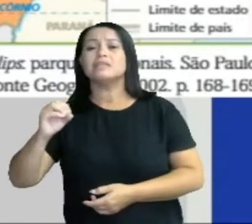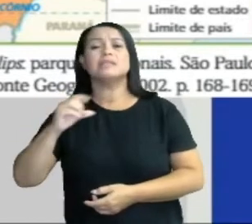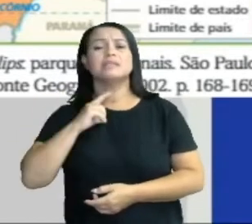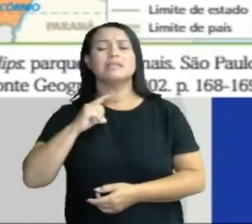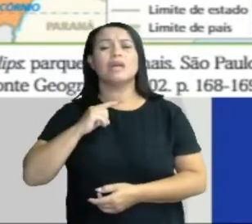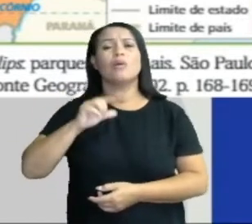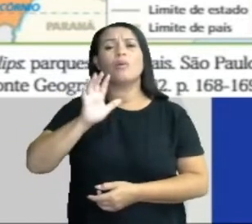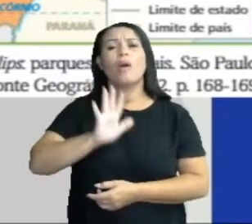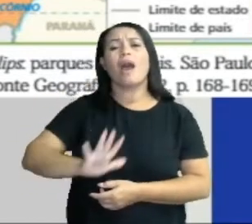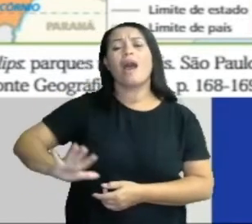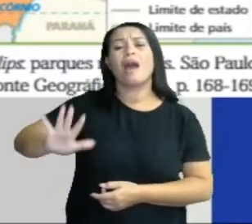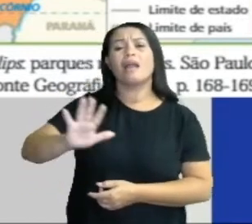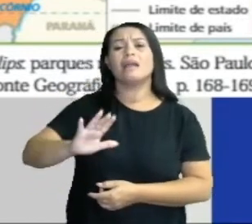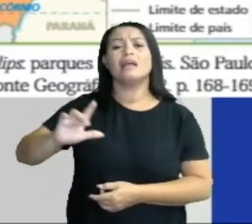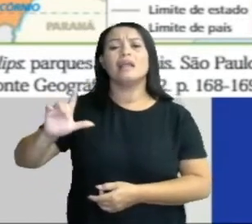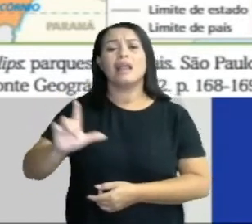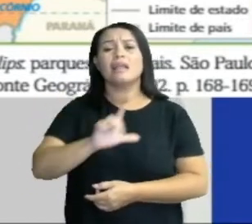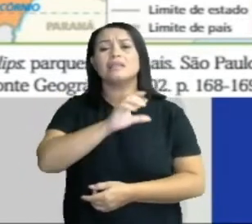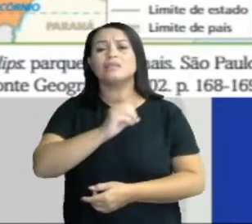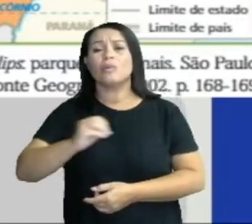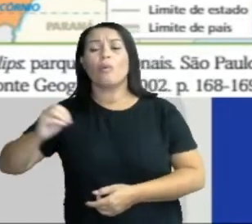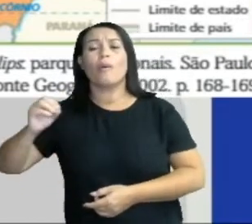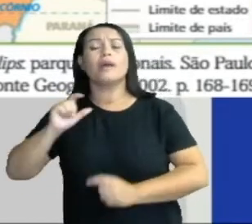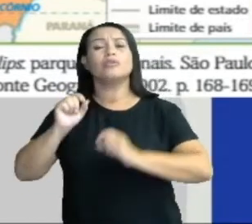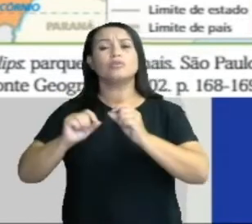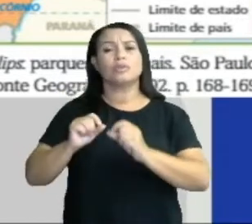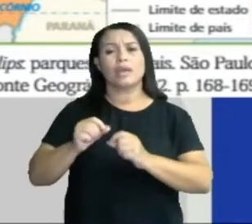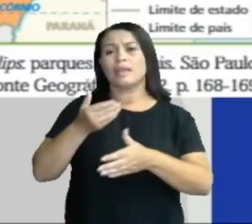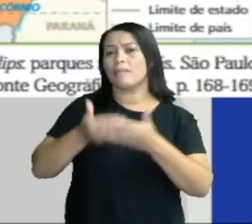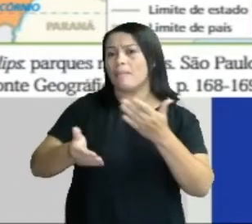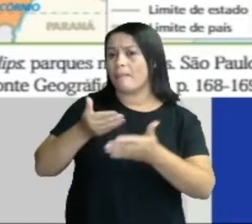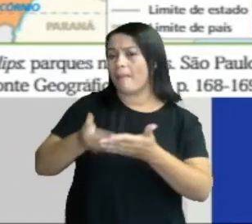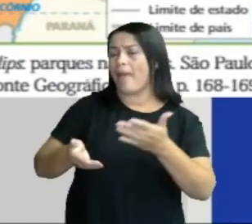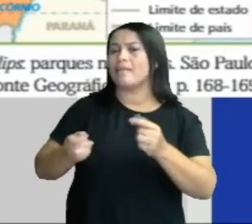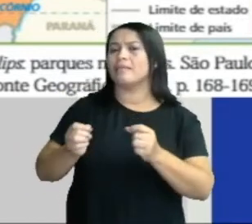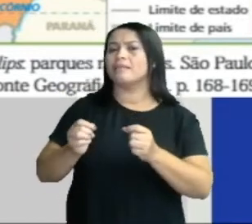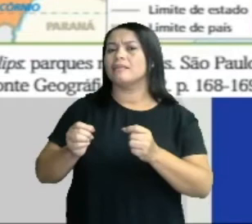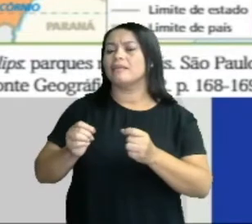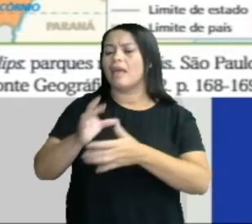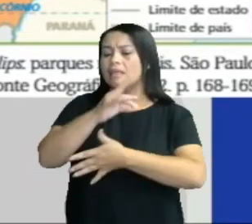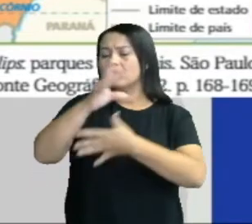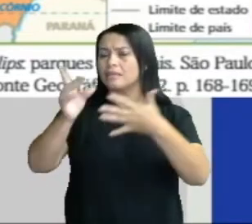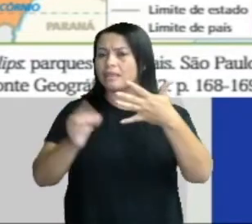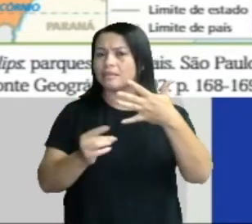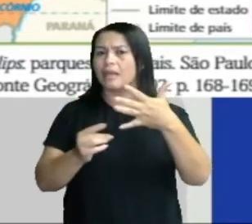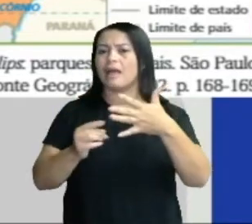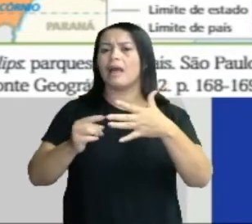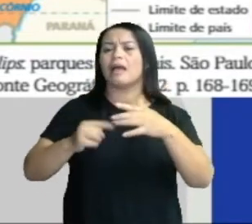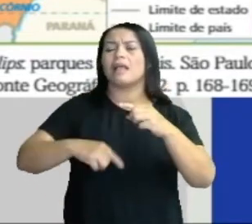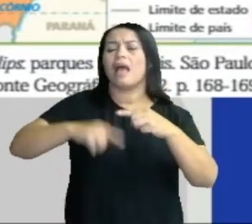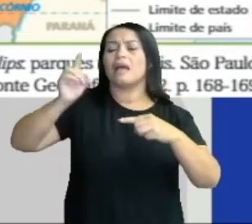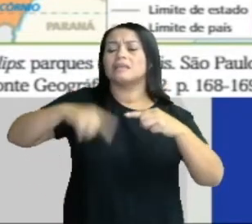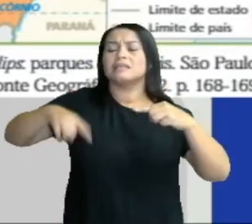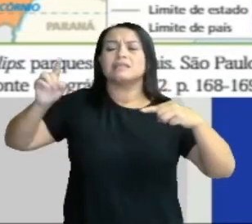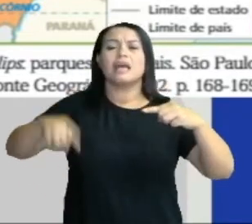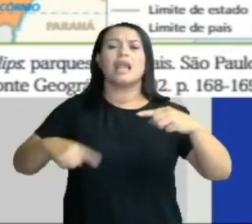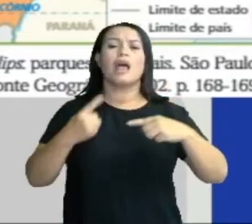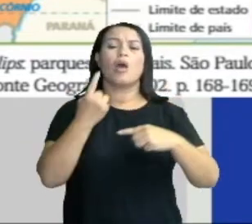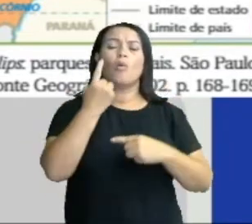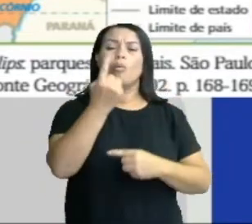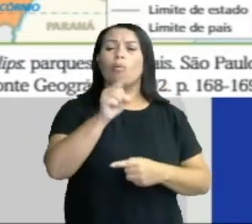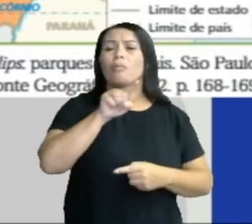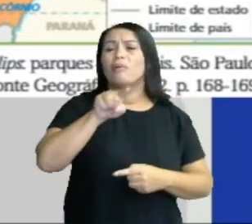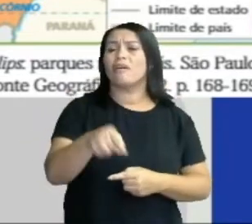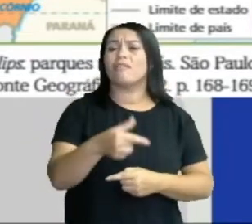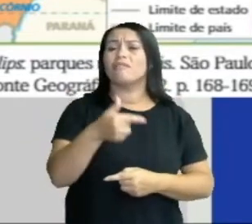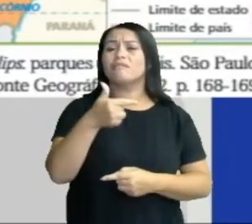a região centro-oeste, porém a gente perde em detalhes. A escala aqui é 1 para 25 milhões. Já